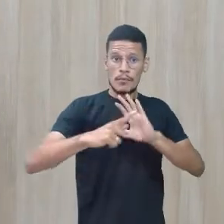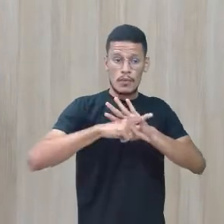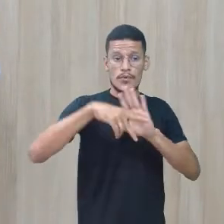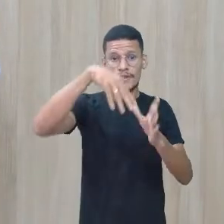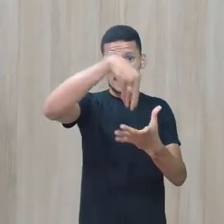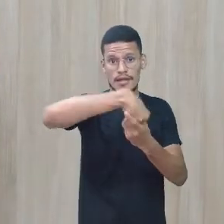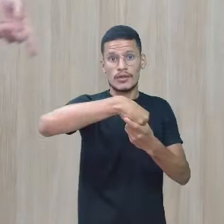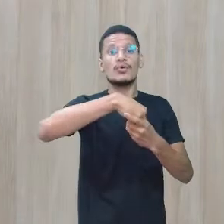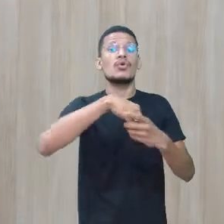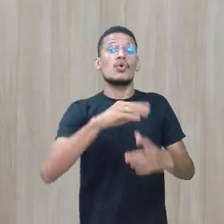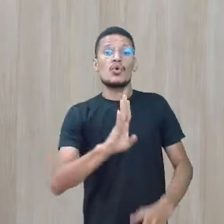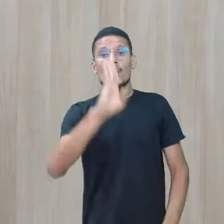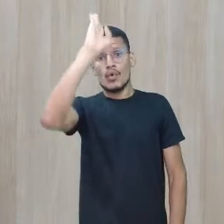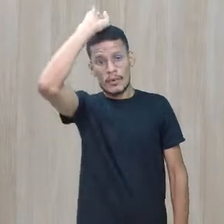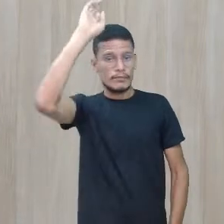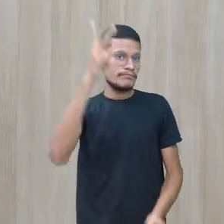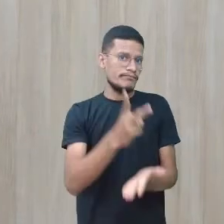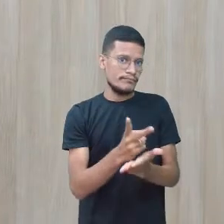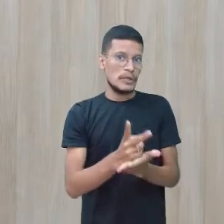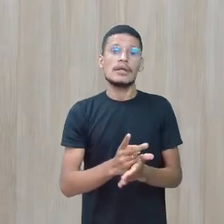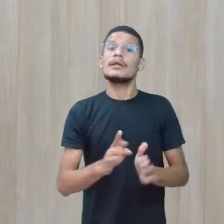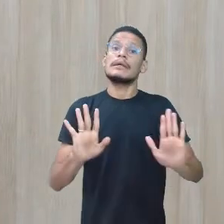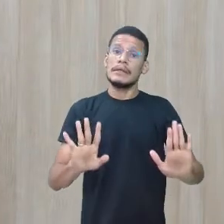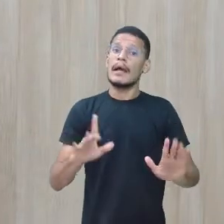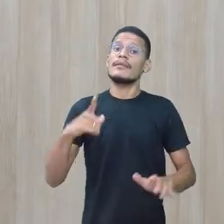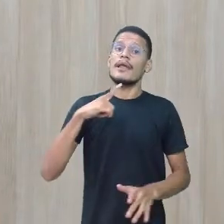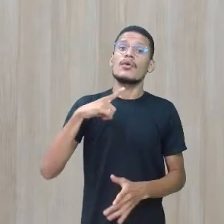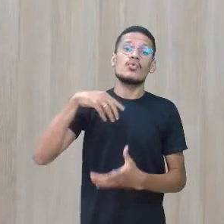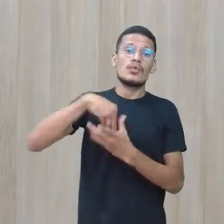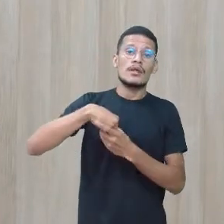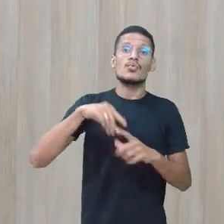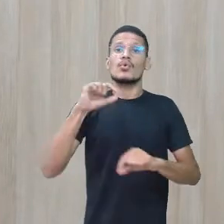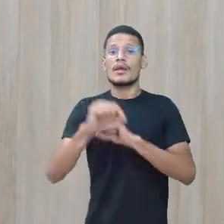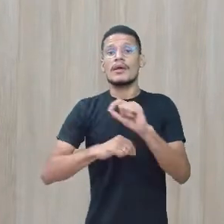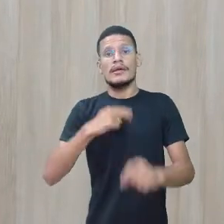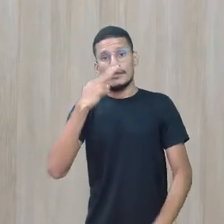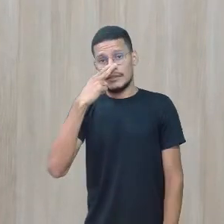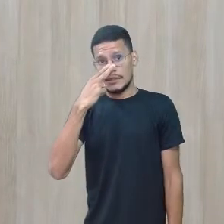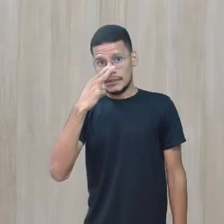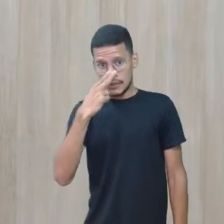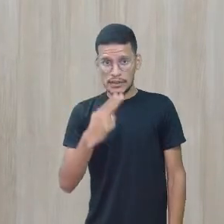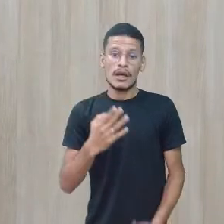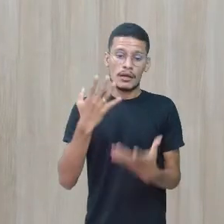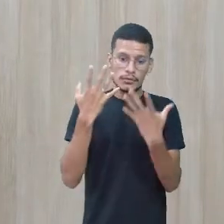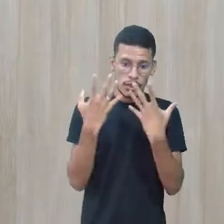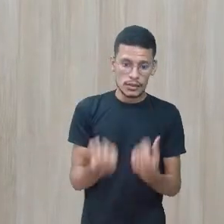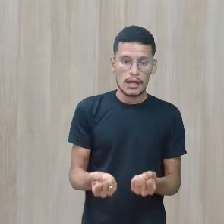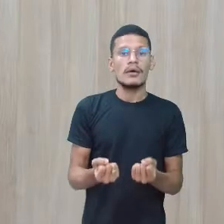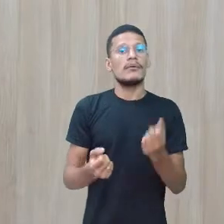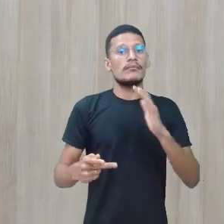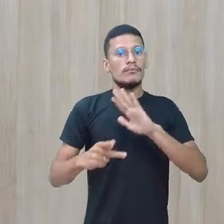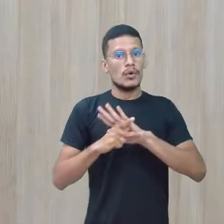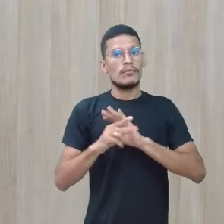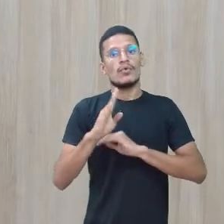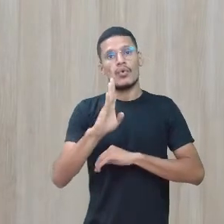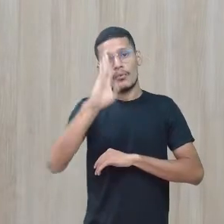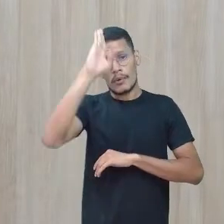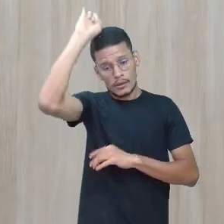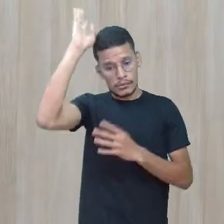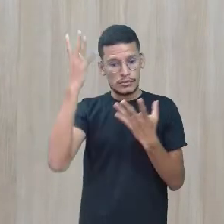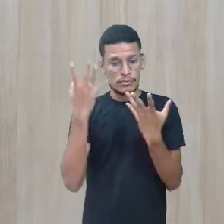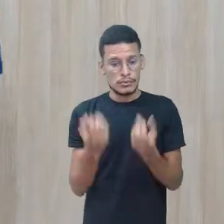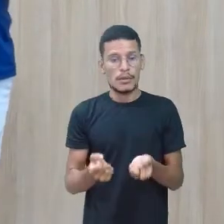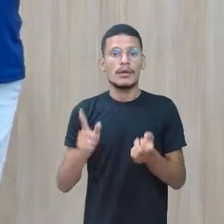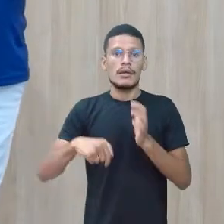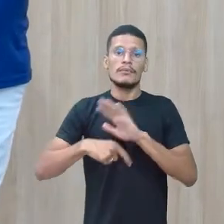elas permaneceram. Dentre elas, o cristianismo, que havia sido adotado pelos romanos como